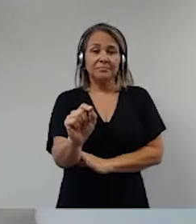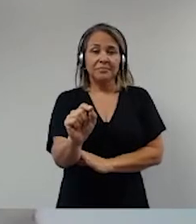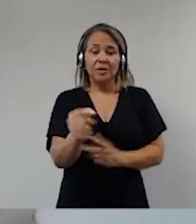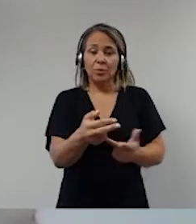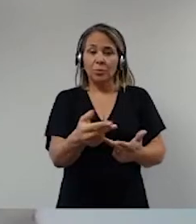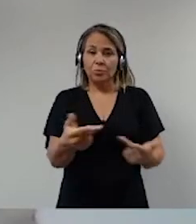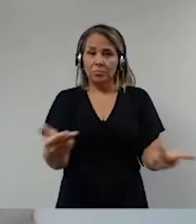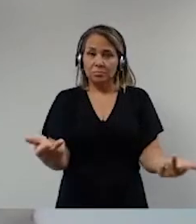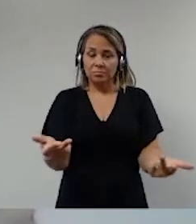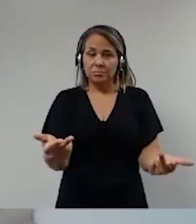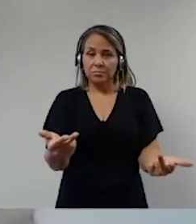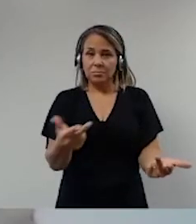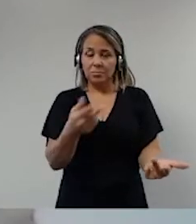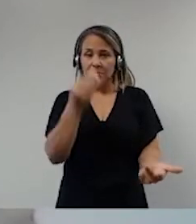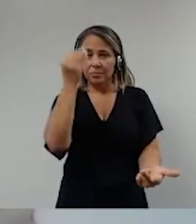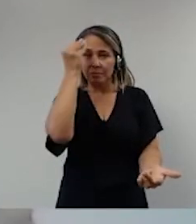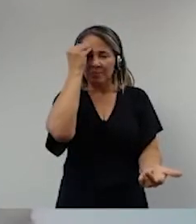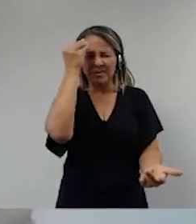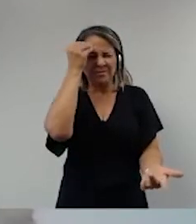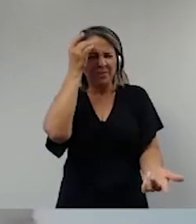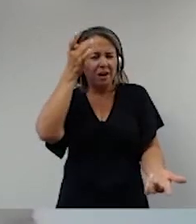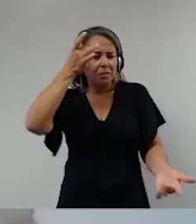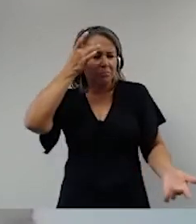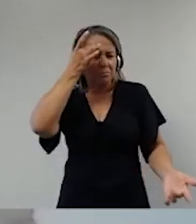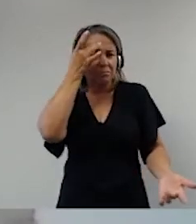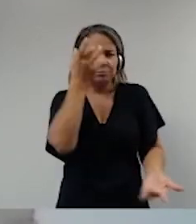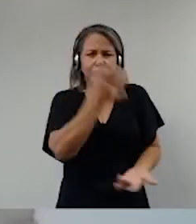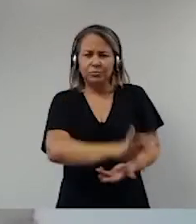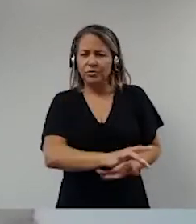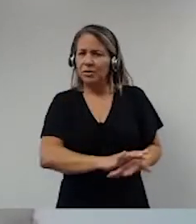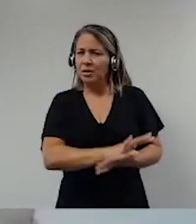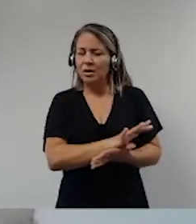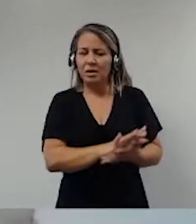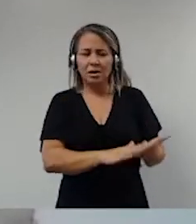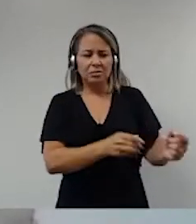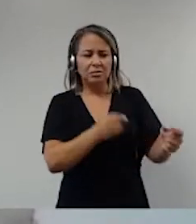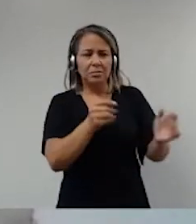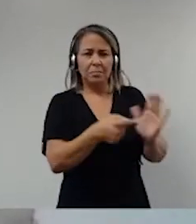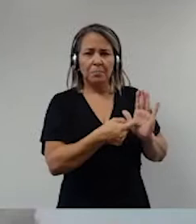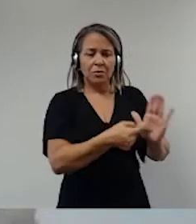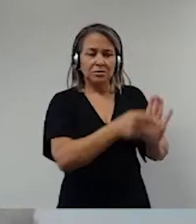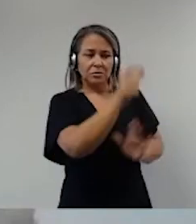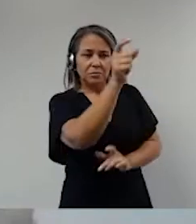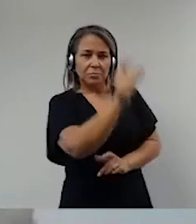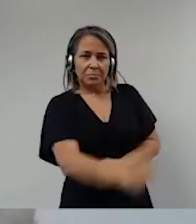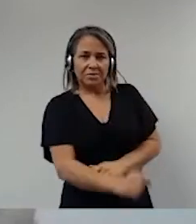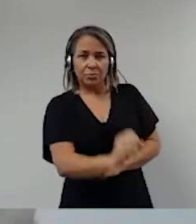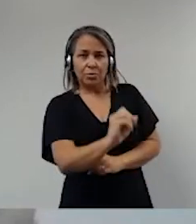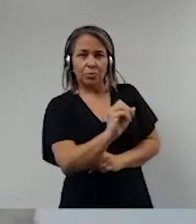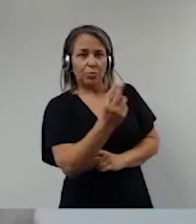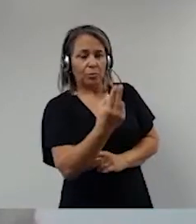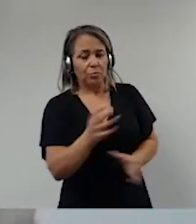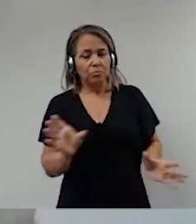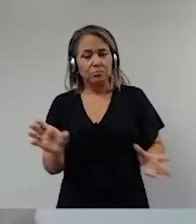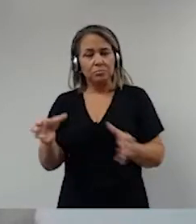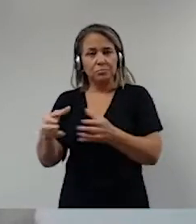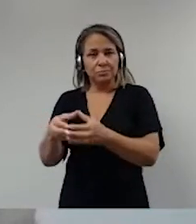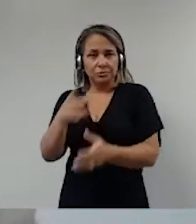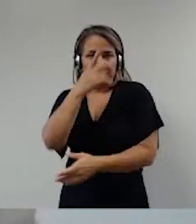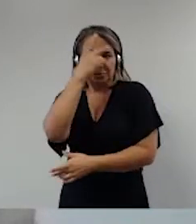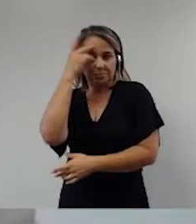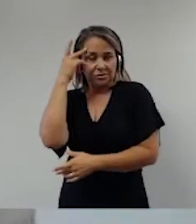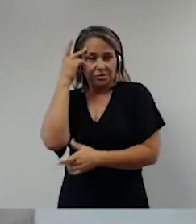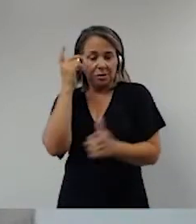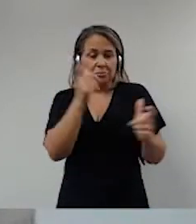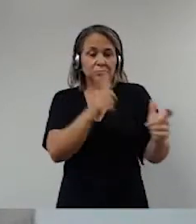ato irracional, arbitrário, que coloca uma pessoa ou grupos de pessoas em